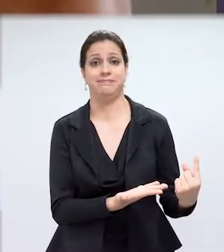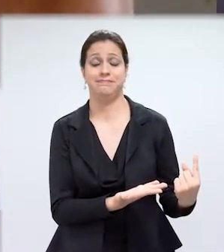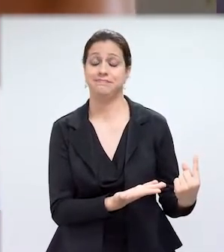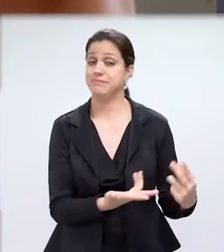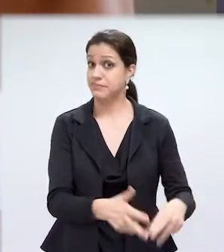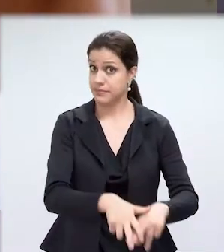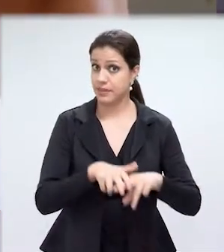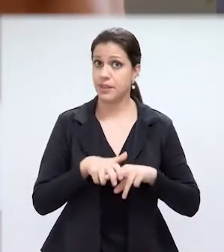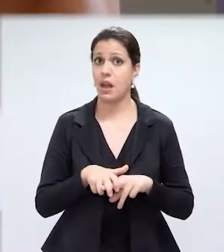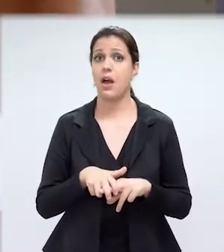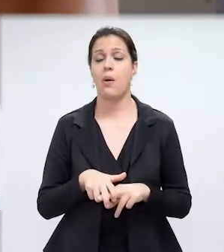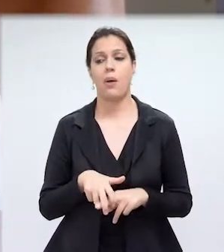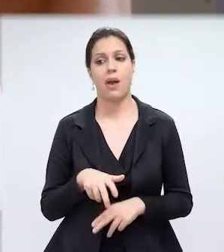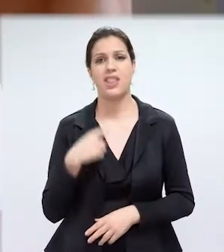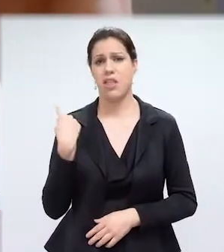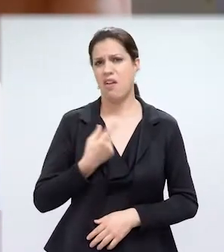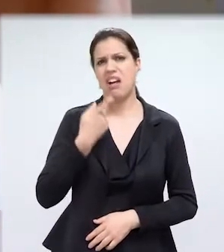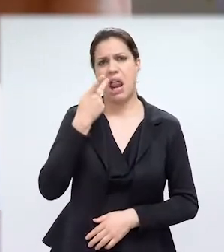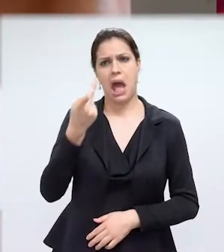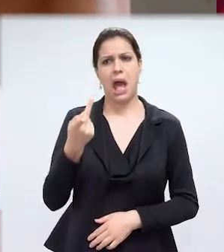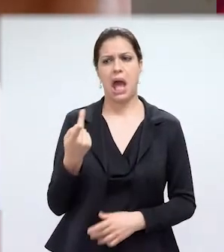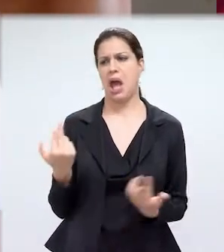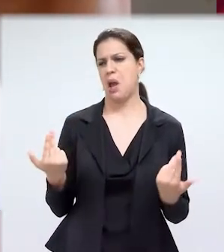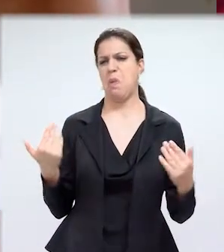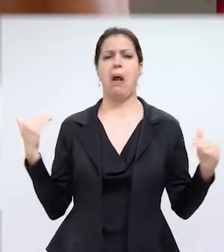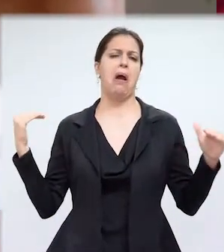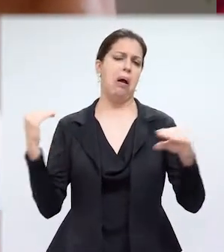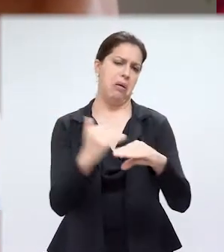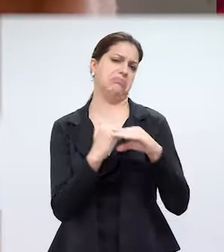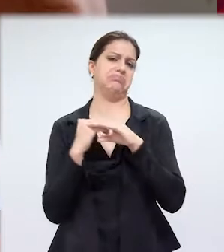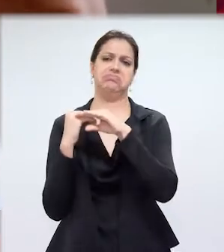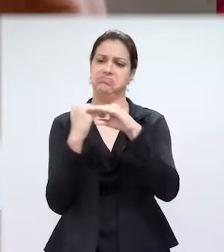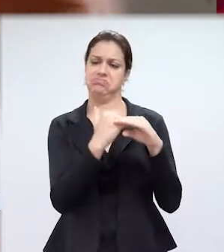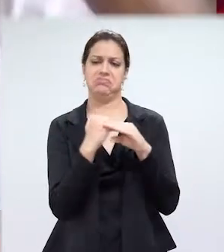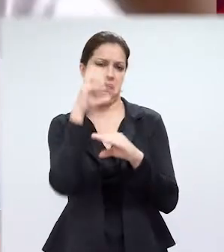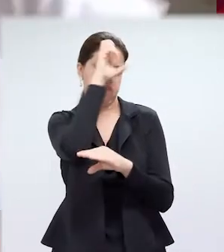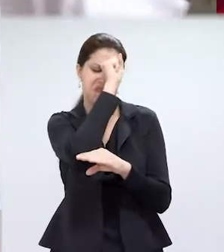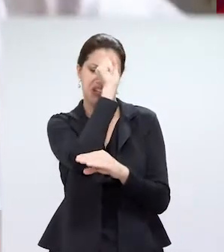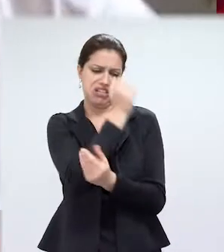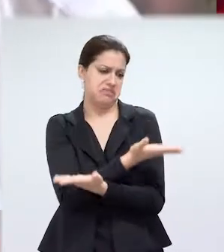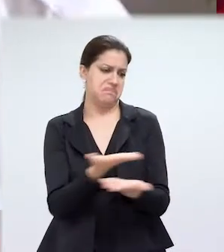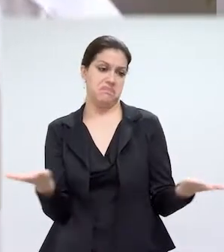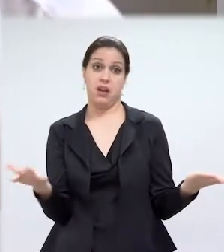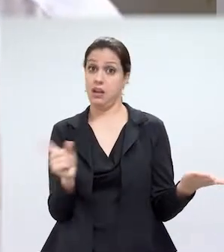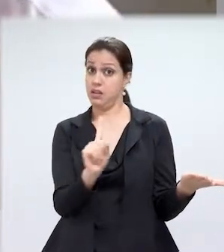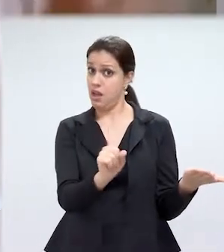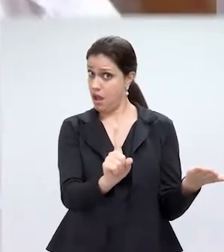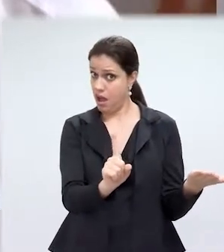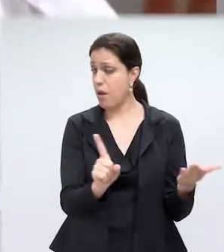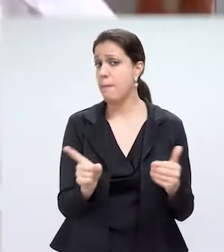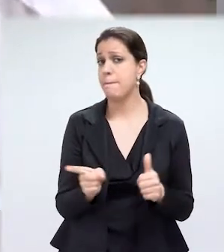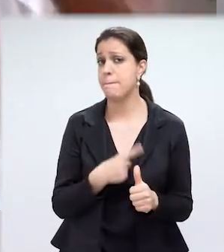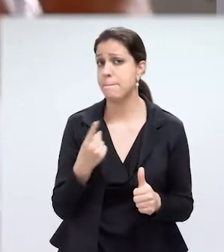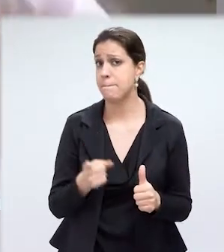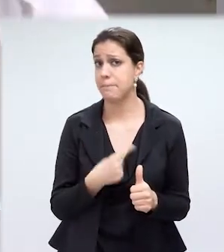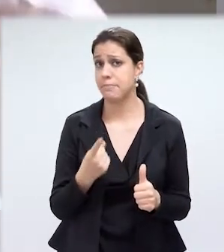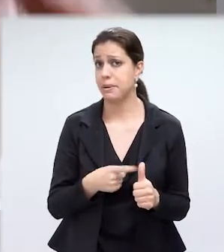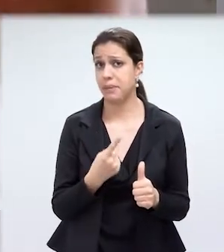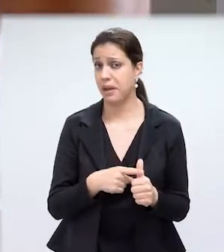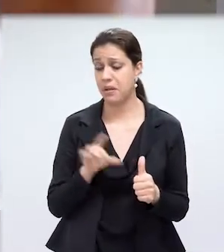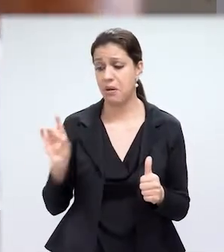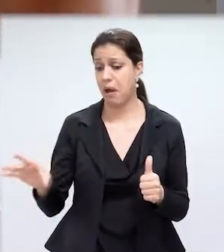seria uma inverdade a gente dizer, não, o acesso é democrático. Não, ele não é,